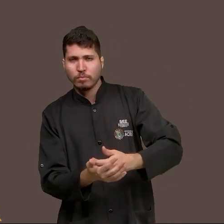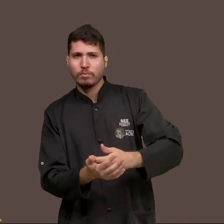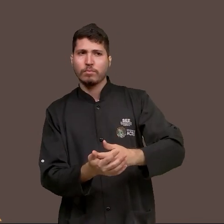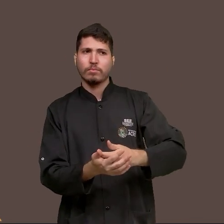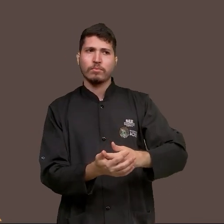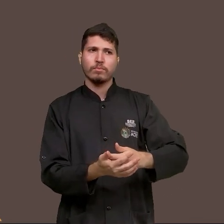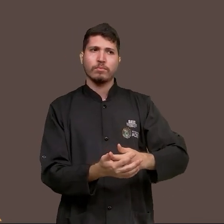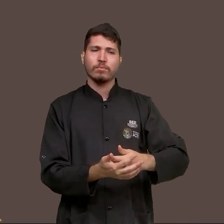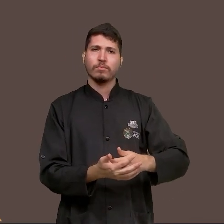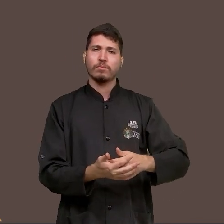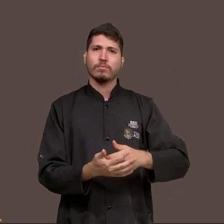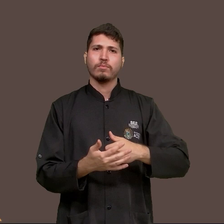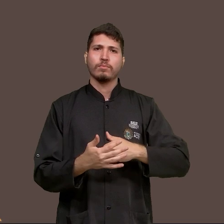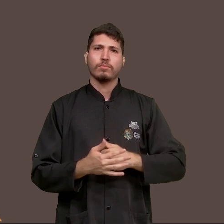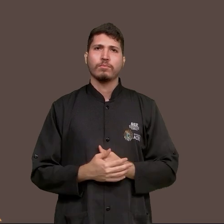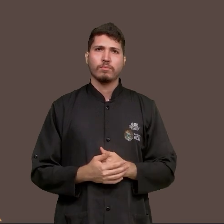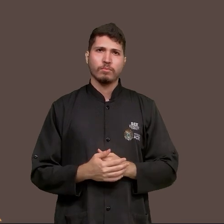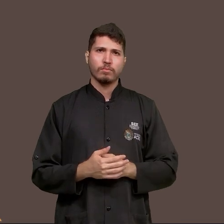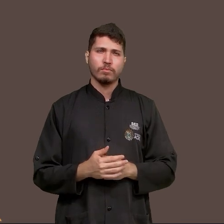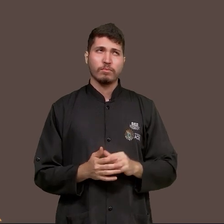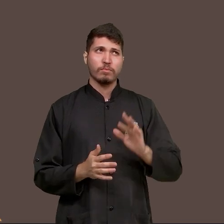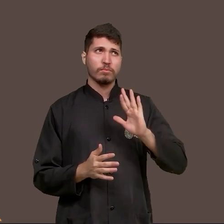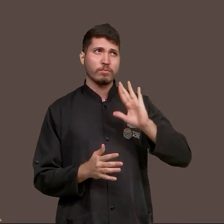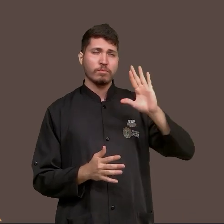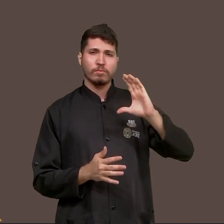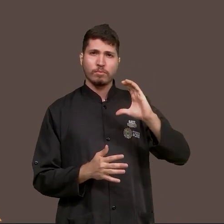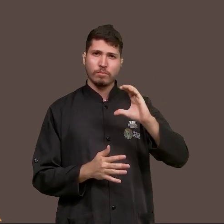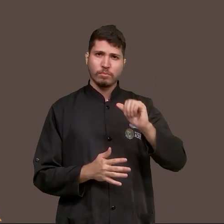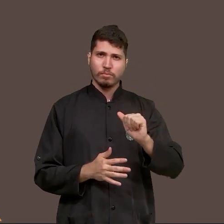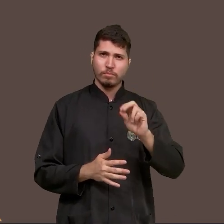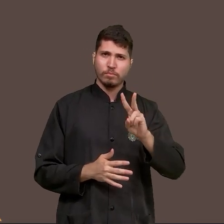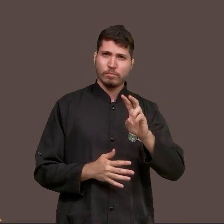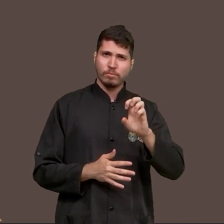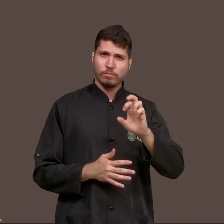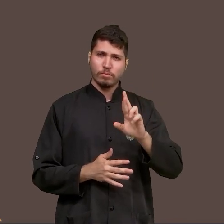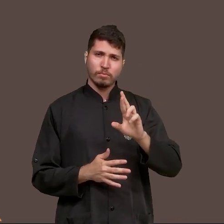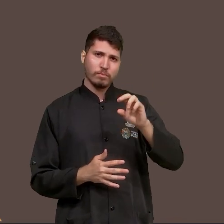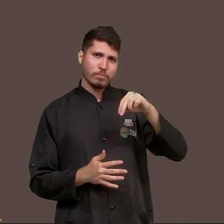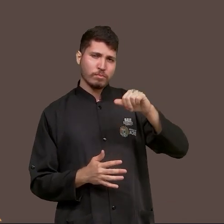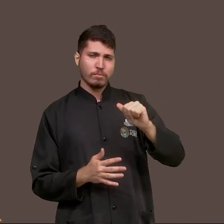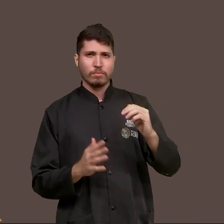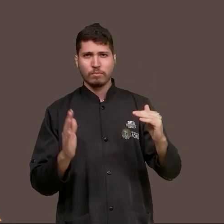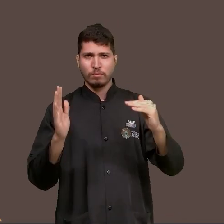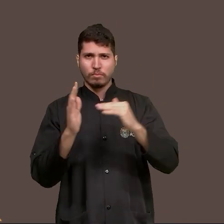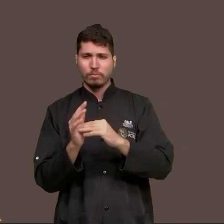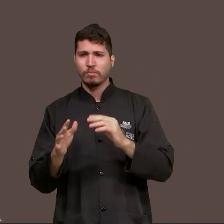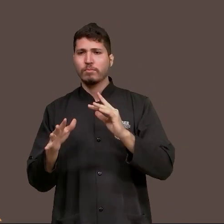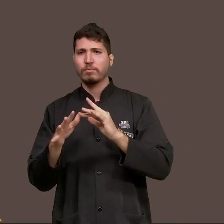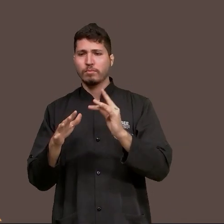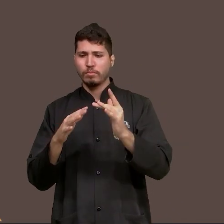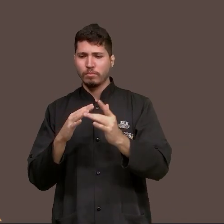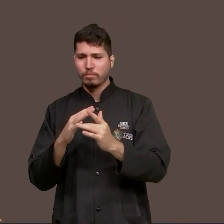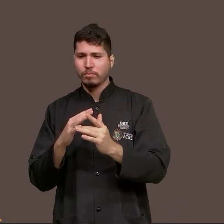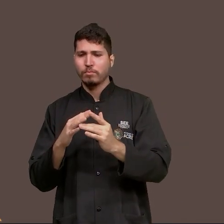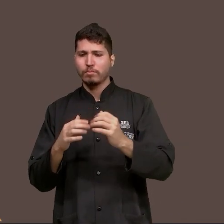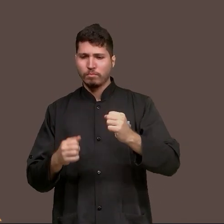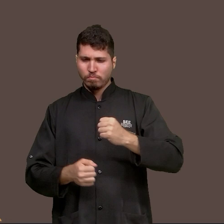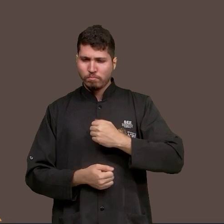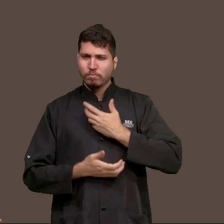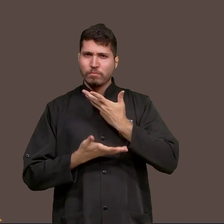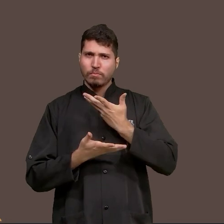história. E desde as cavernas até as redes sociais, a expressão artística sempre foi